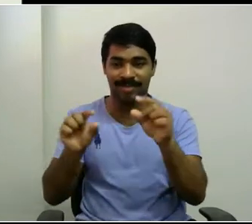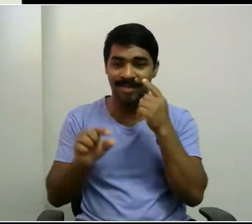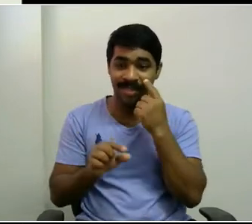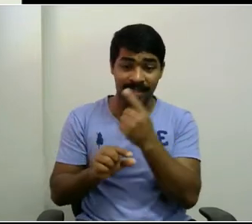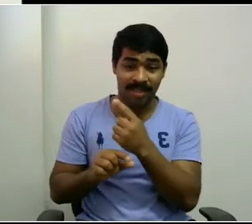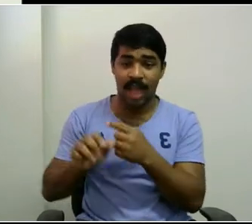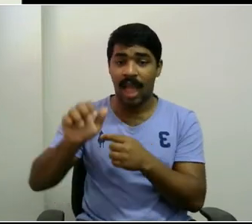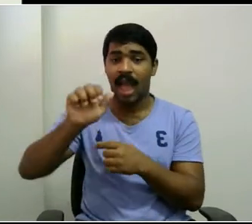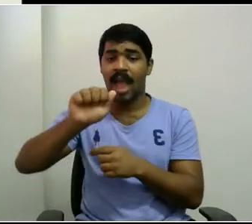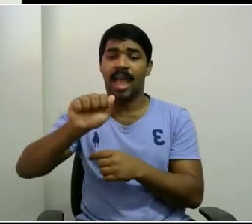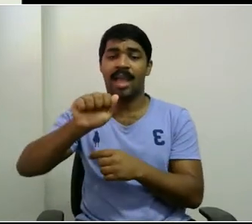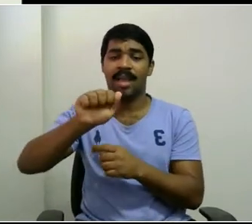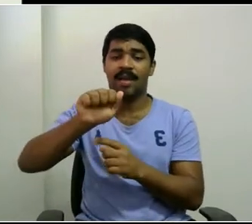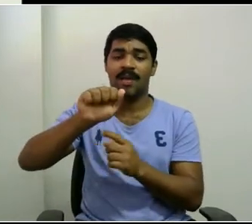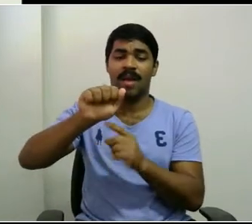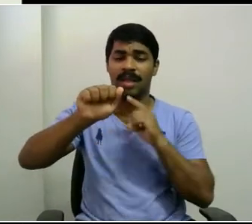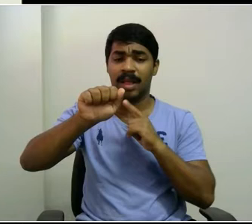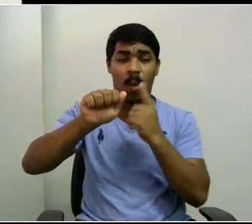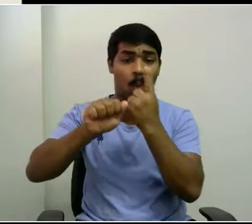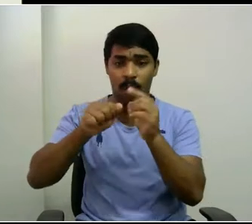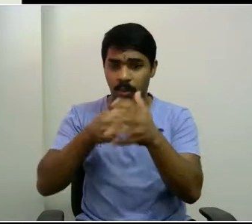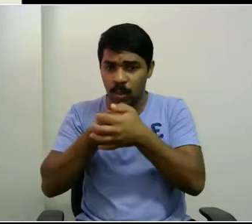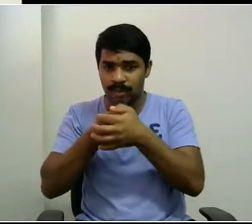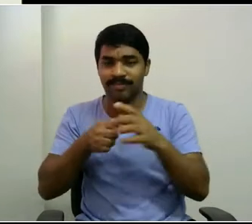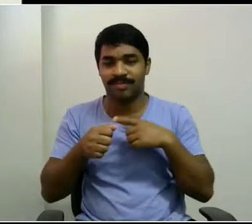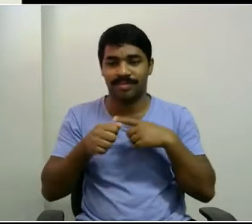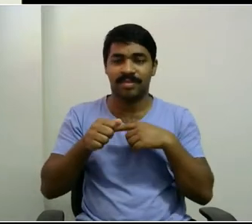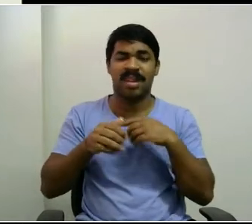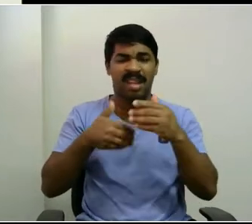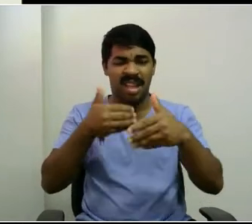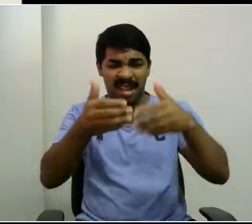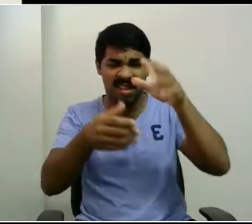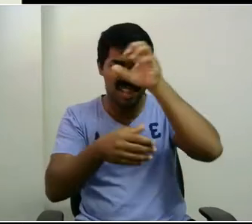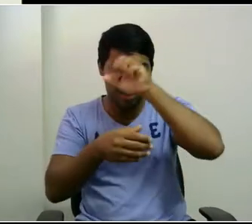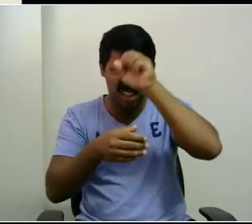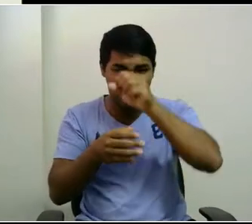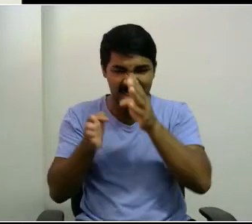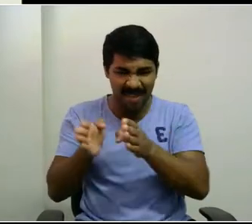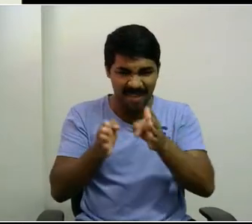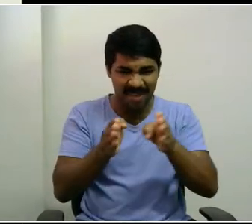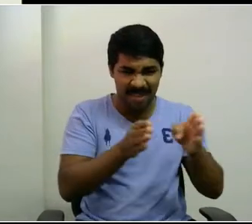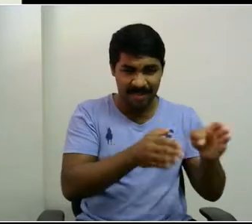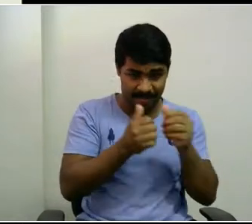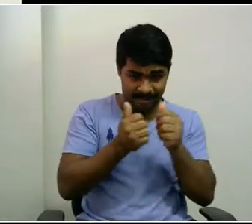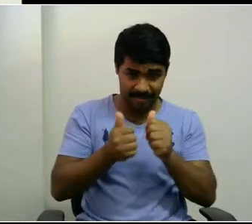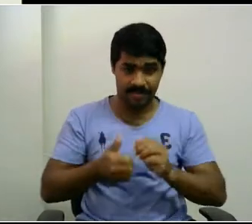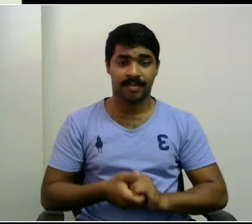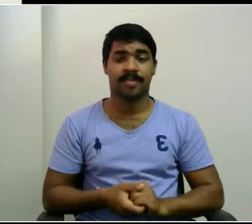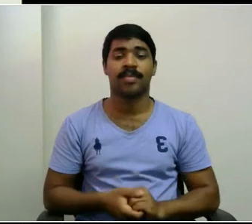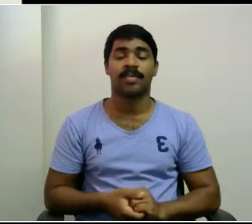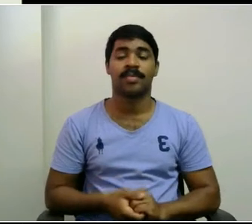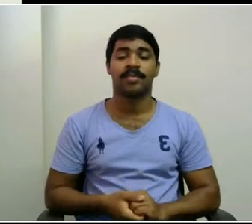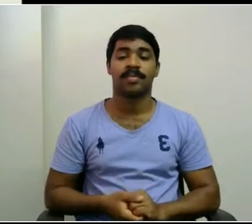1, e o meu B menos 1, tá? Mas a gente vai ver um pouquinho com mais detalhes a seguir. O importante é que